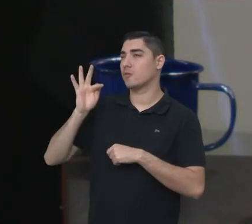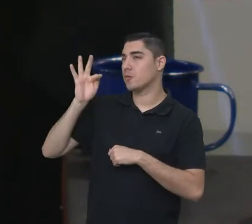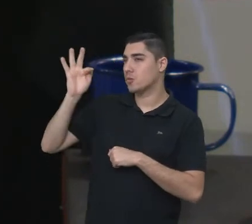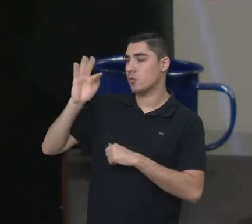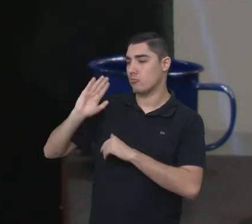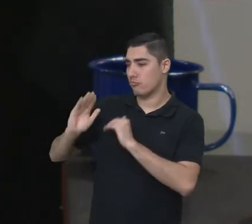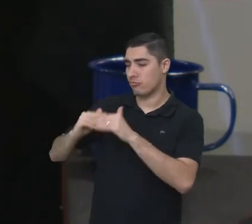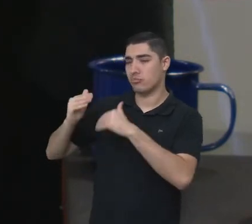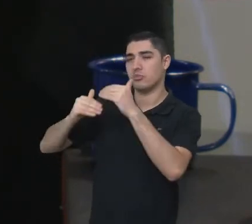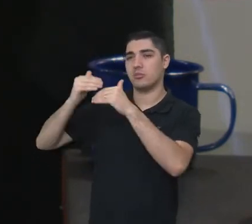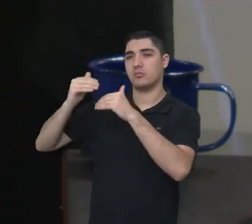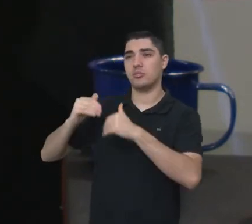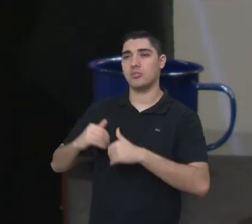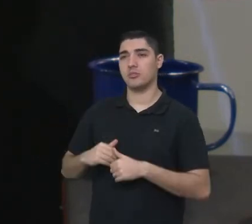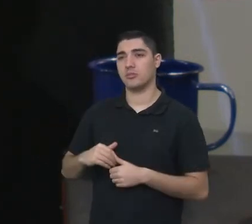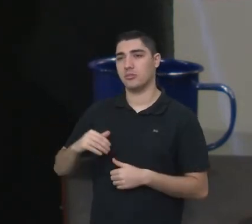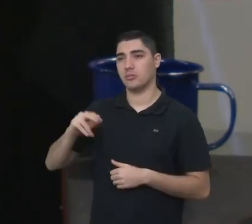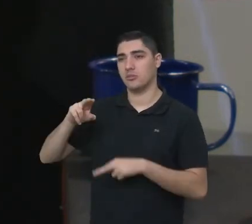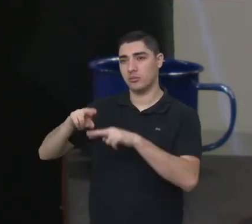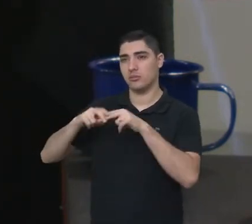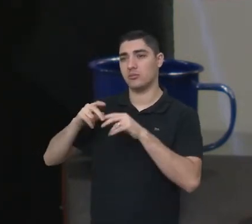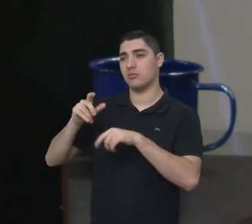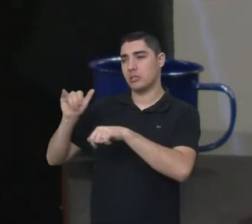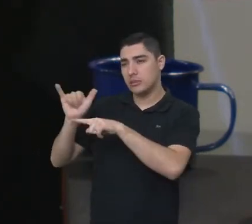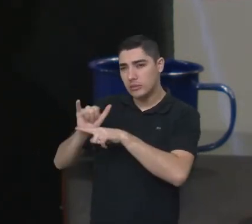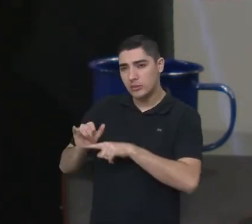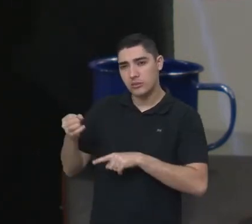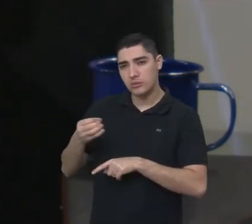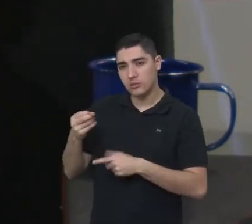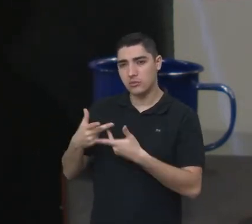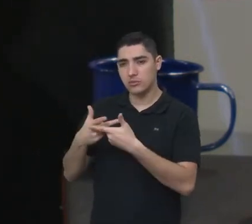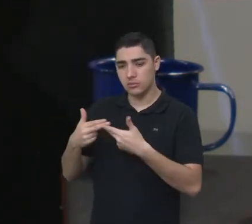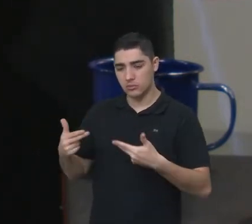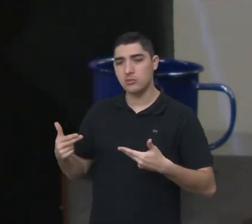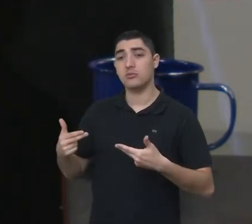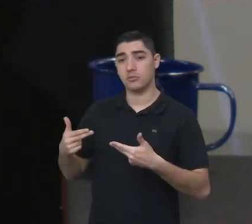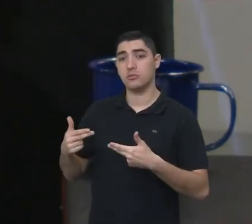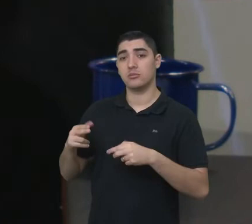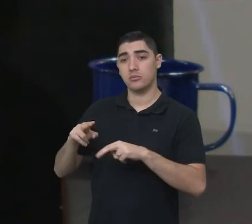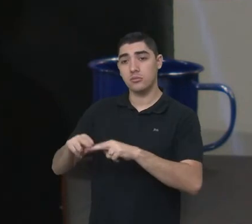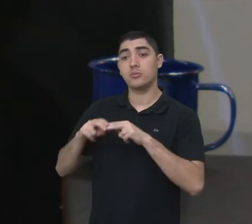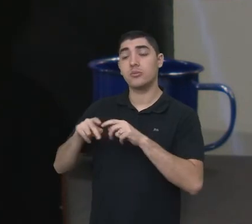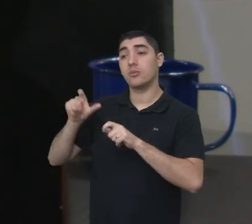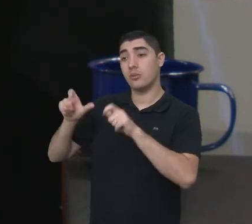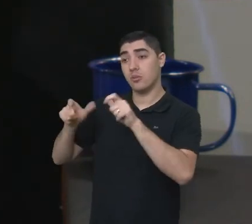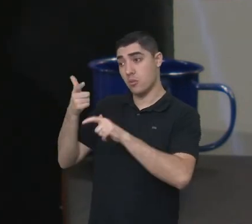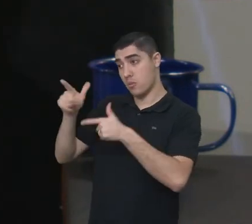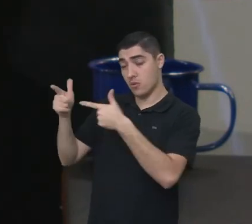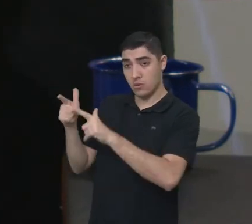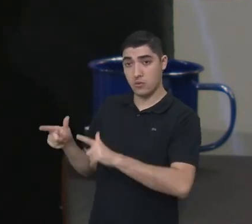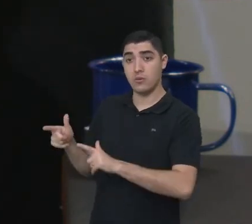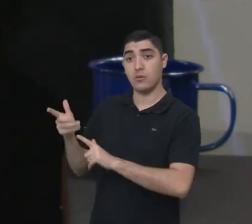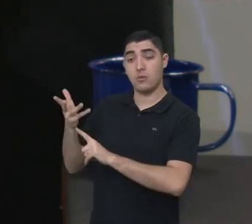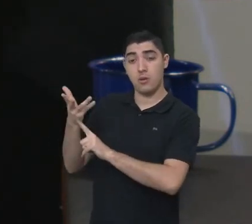técnicas e eu tomo muito como referência para mim outros artistas que